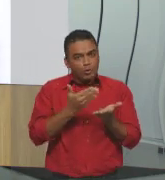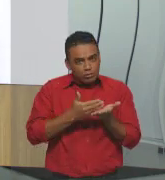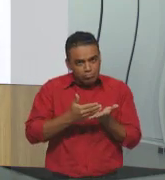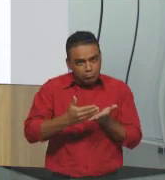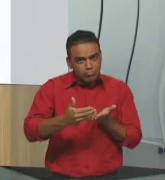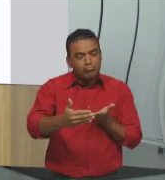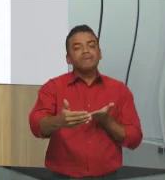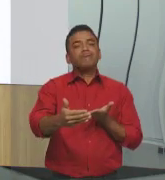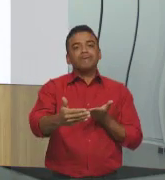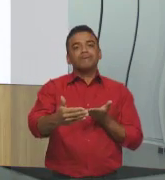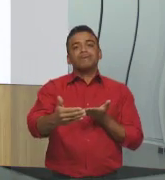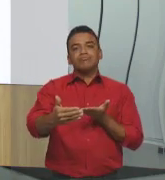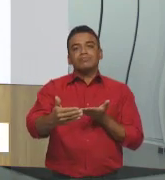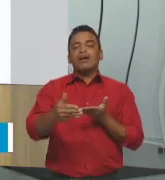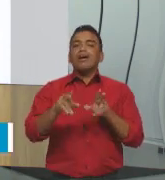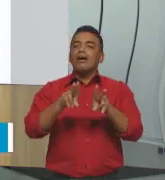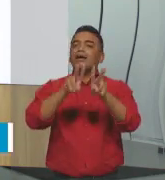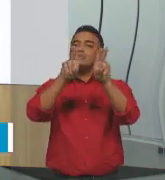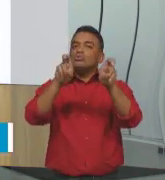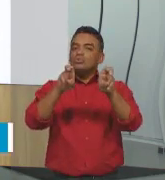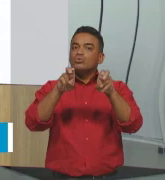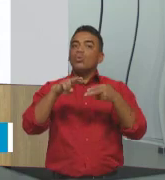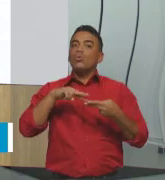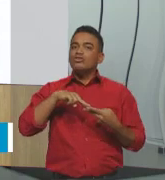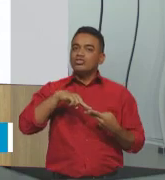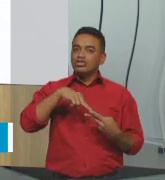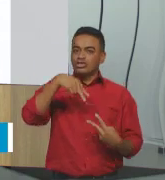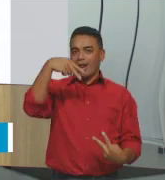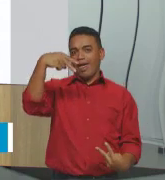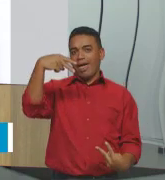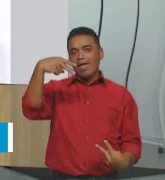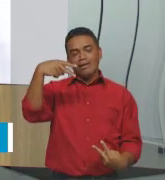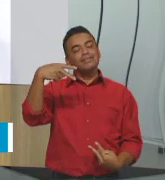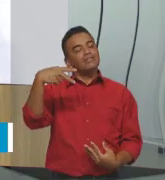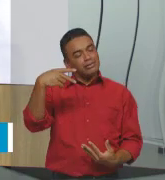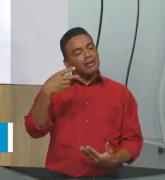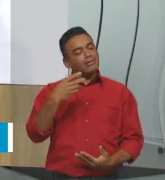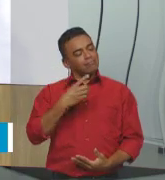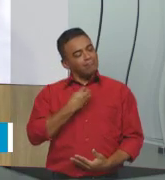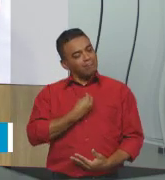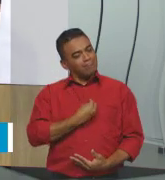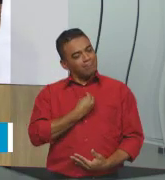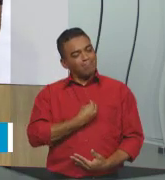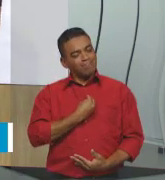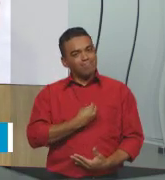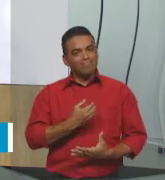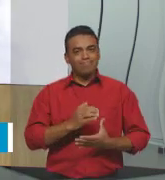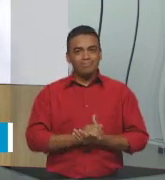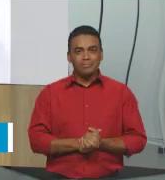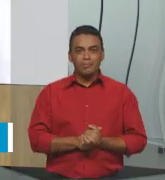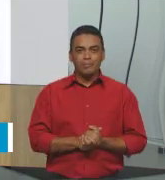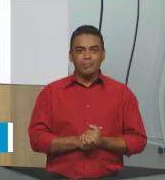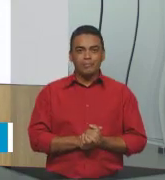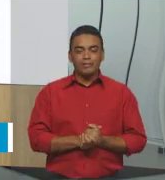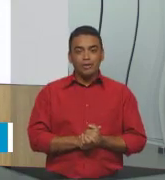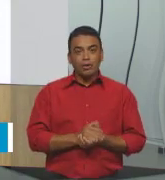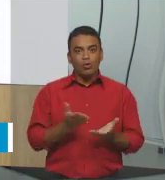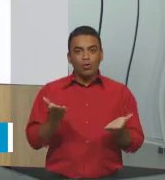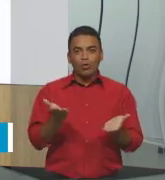sequência a nosso assunto, que é genética no cotidiano. Na aula de hoje, nós iremos